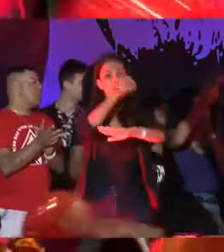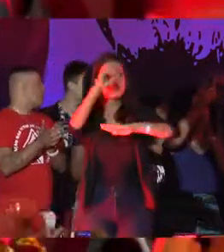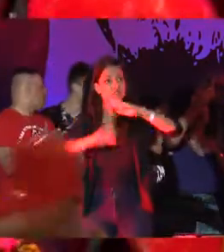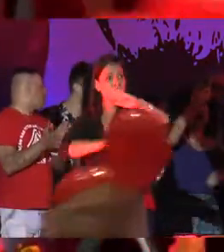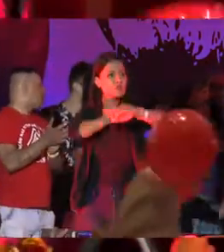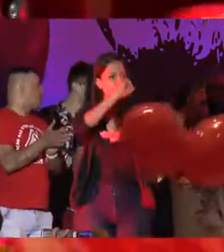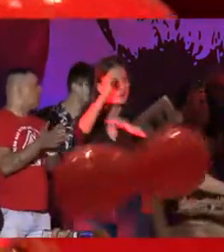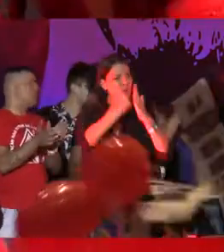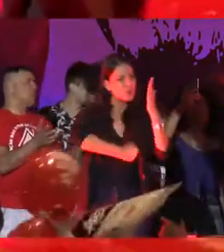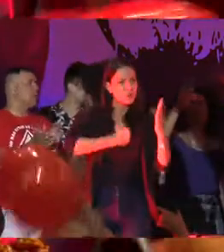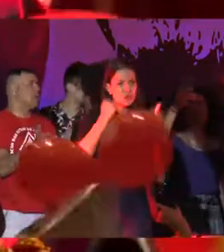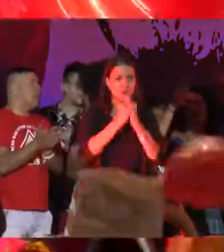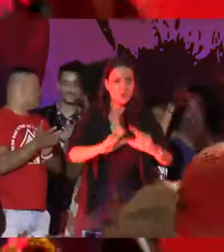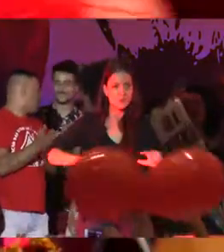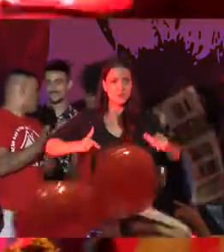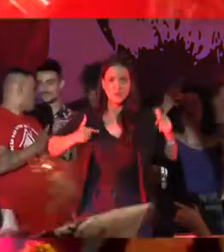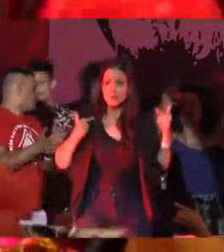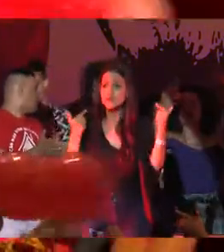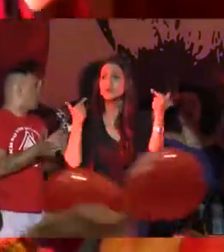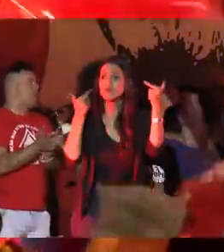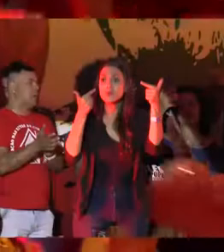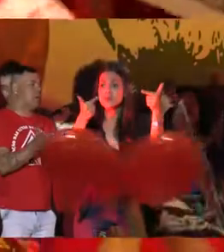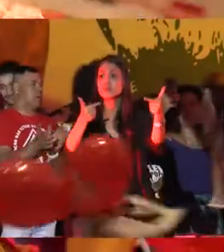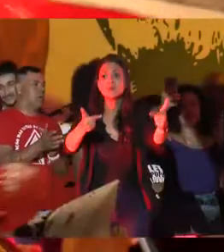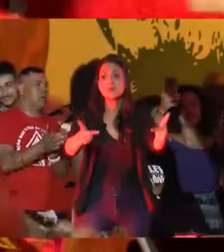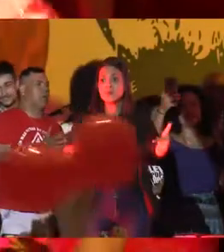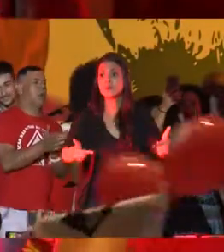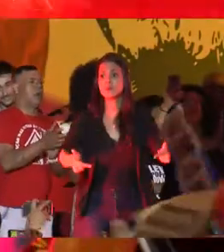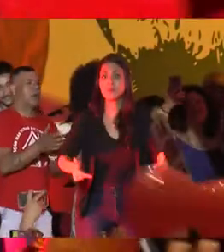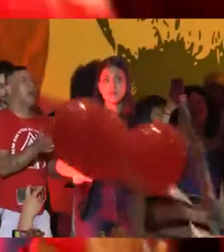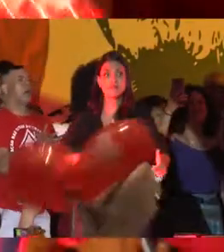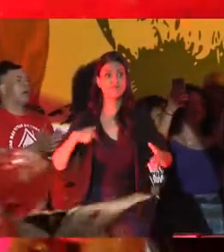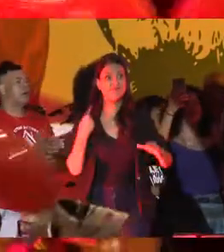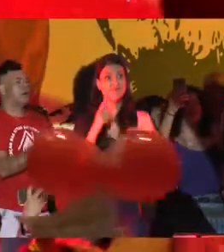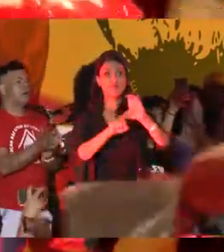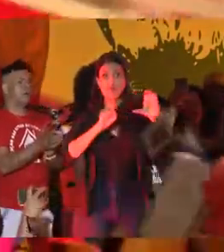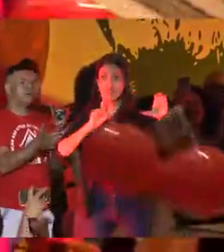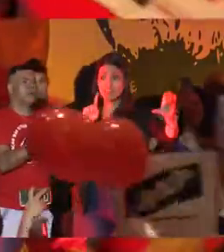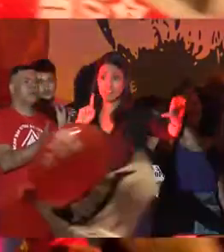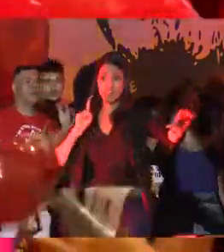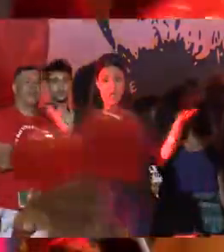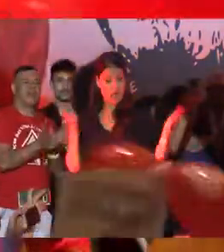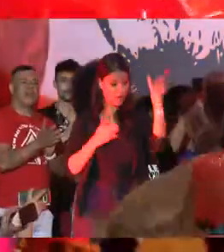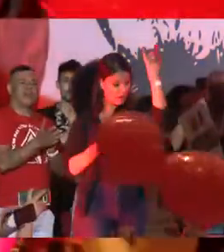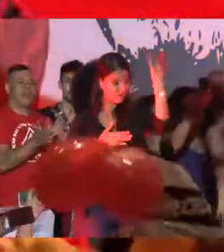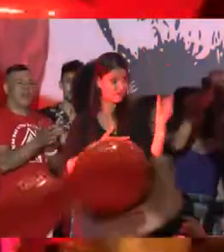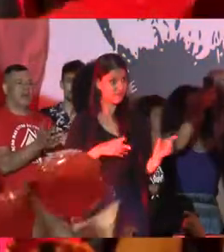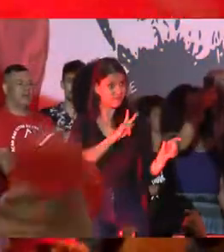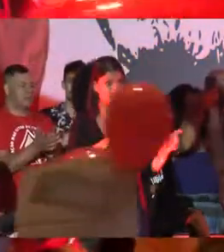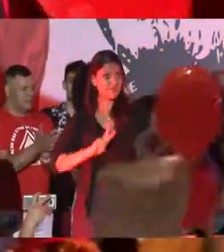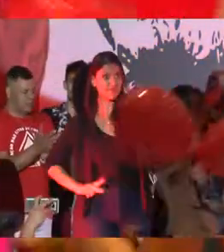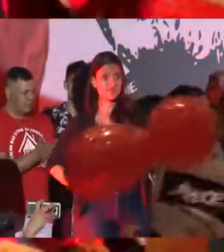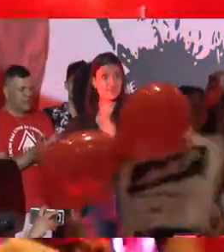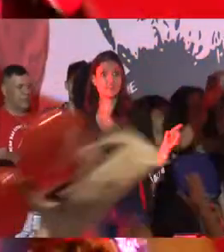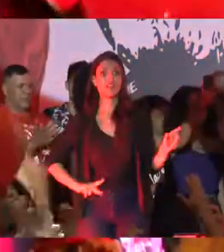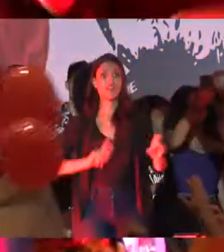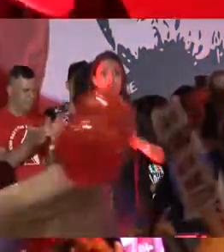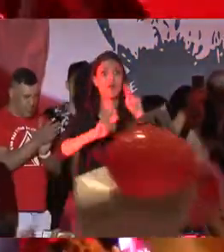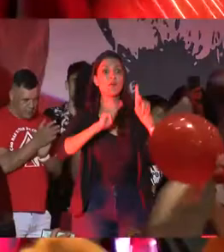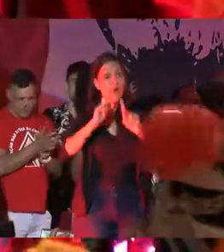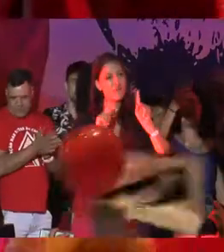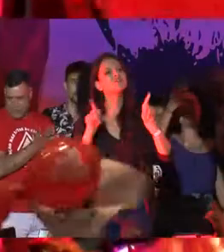lutar por um Brasil justo, independente, onde o presidente é o povo e o povo